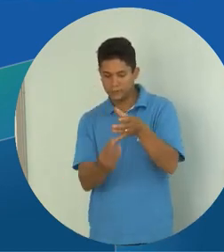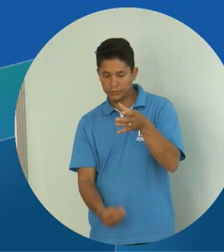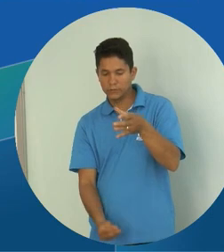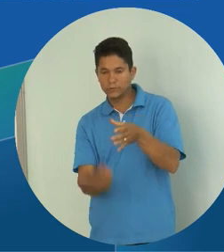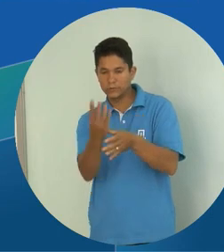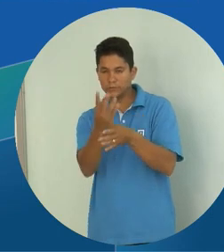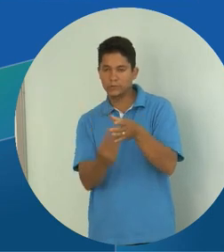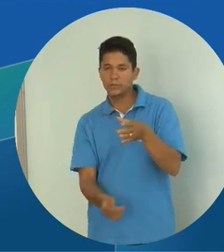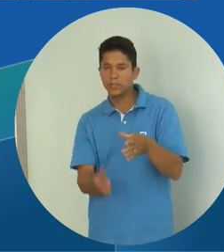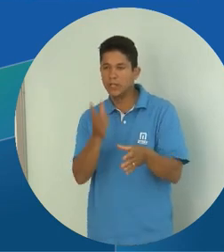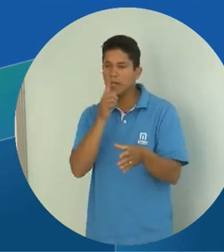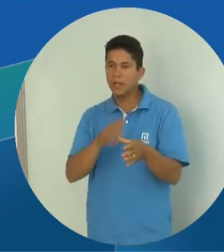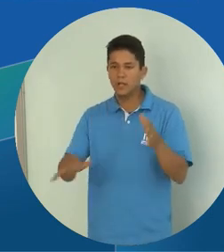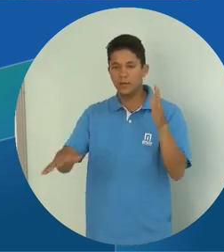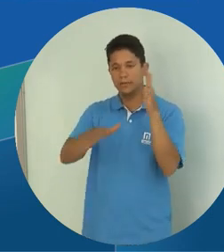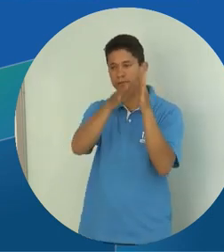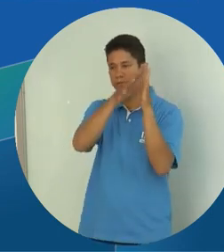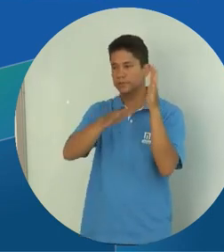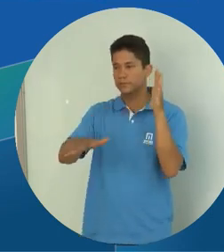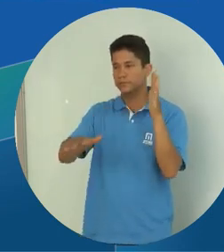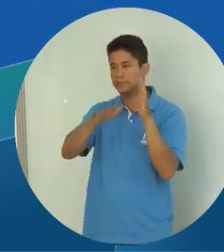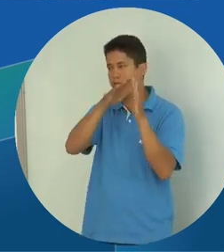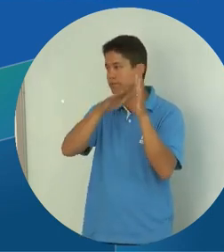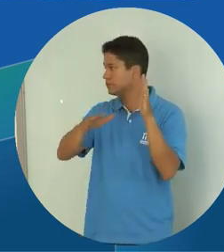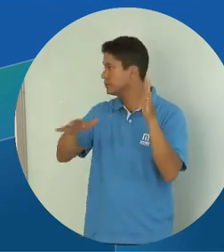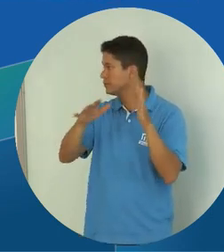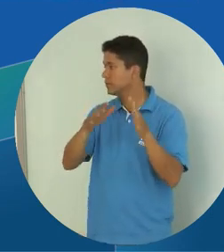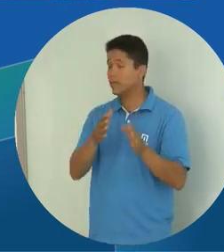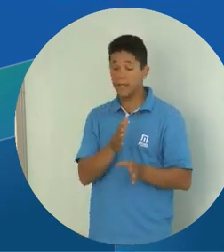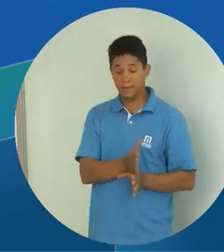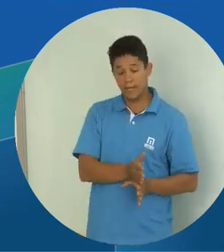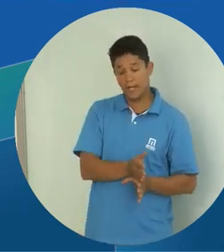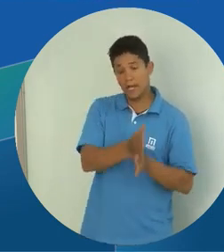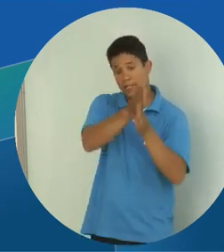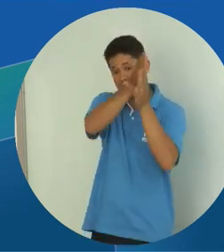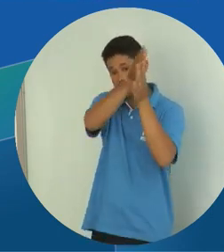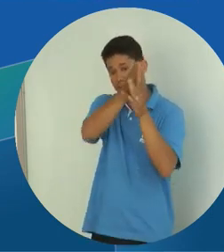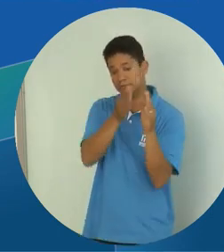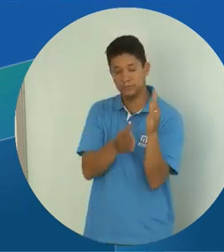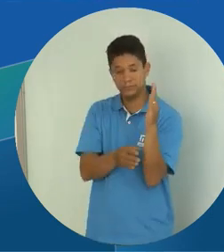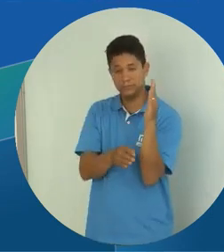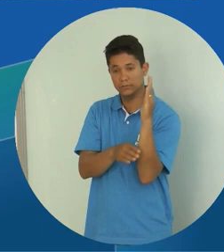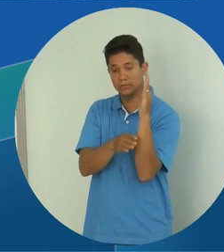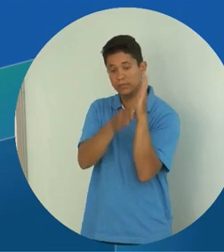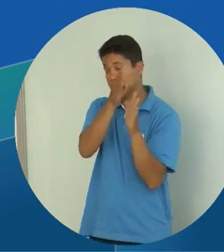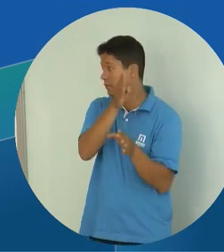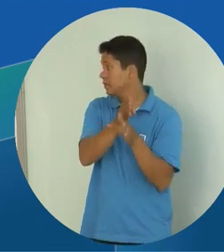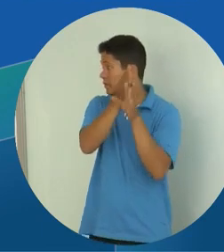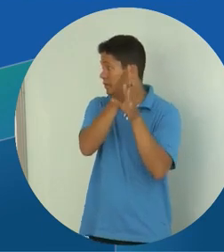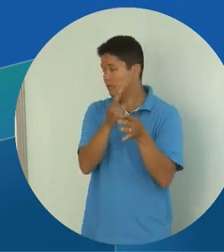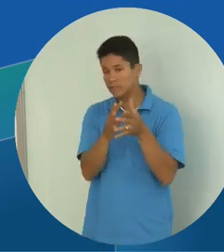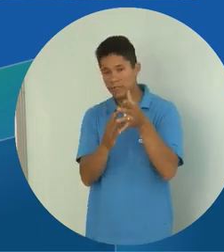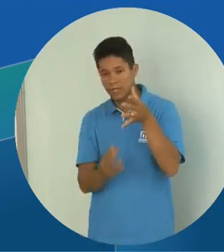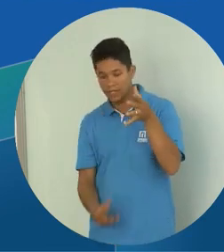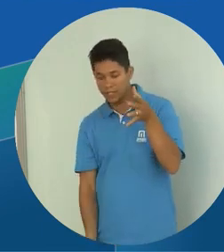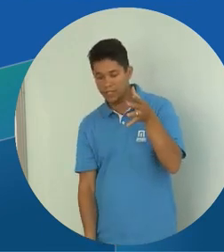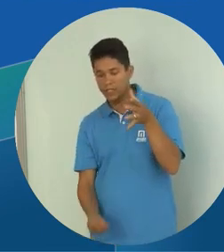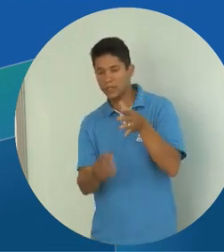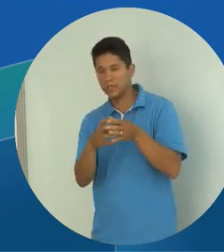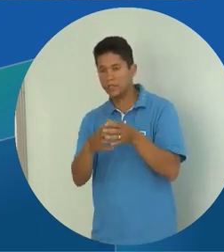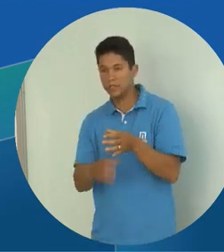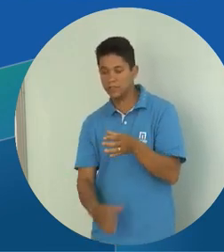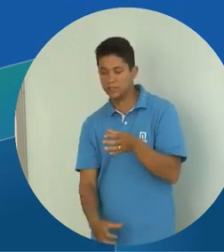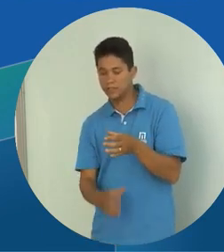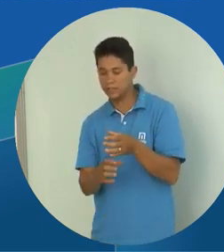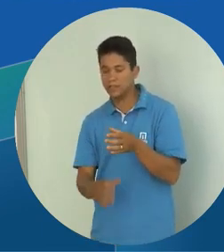água durante a construção da barragem. A barragem foi sendo alteada e essas galerias ficaram a 8, 9, acho que até